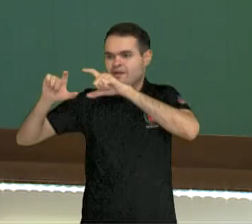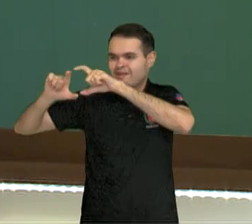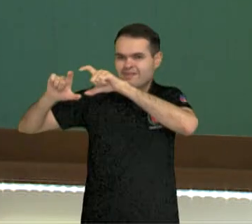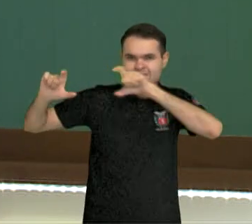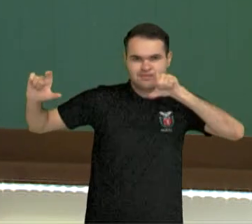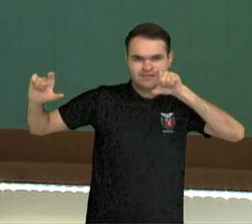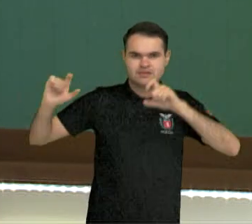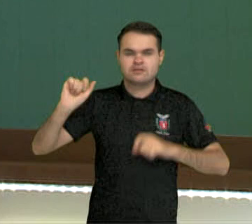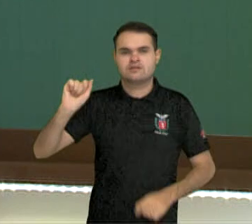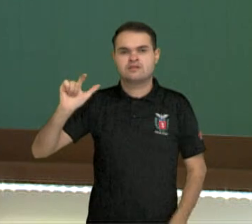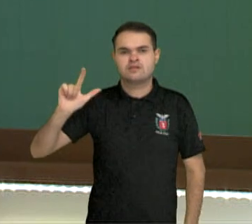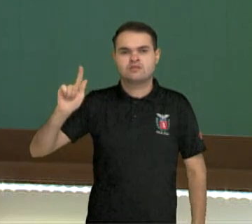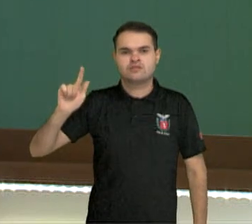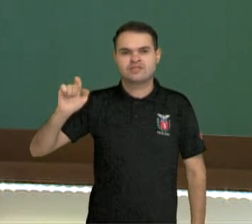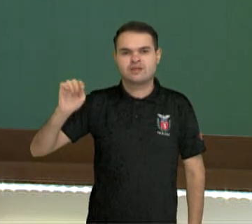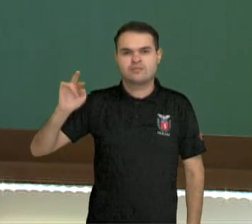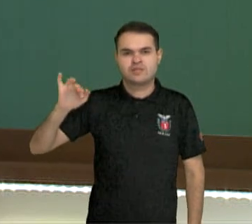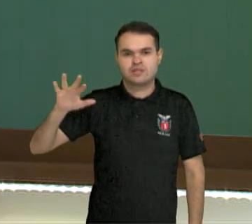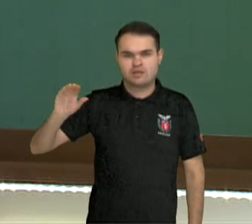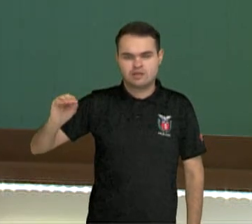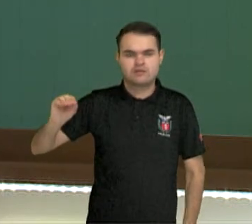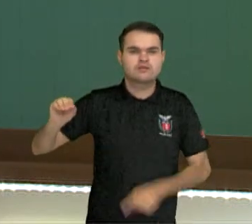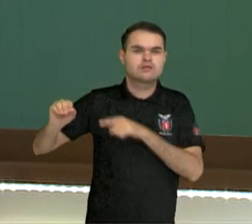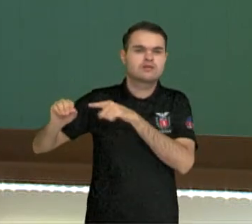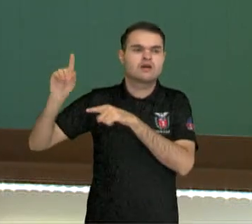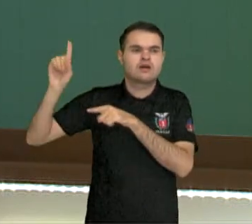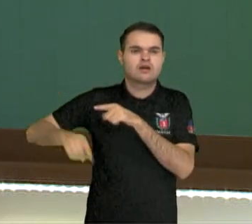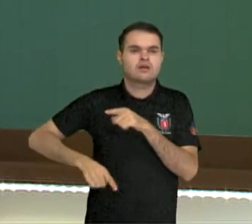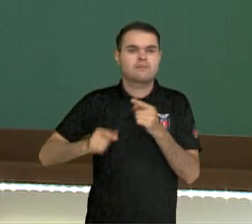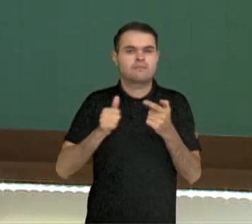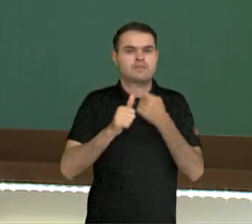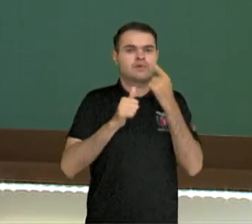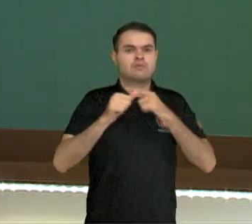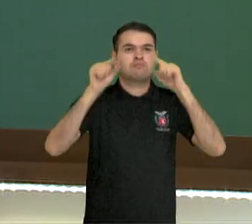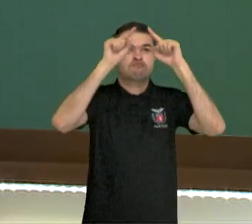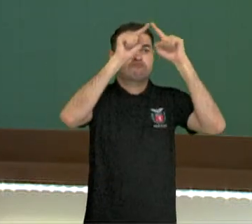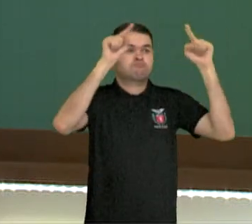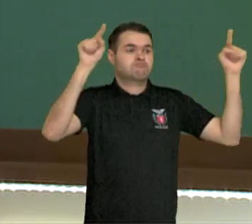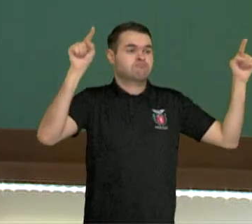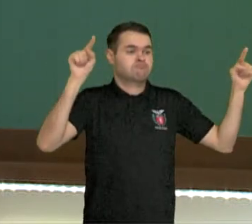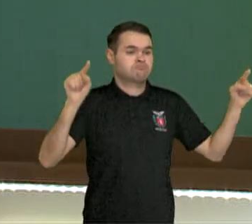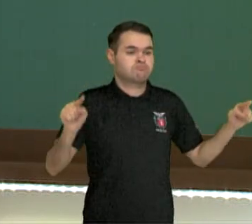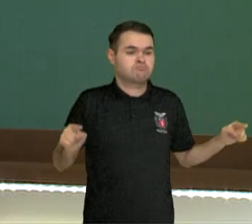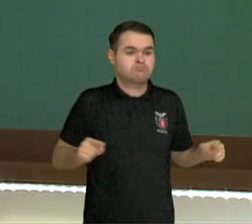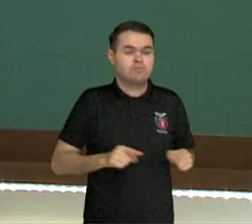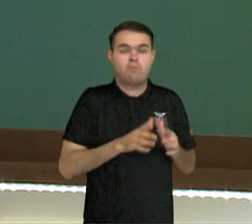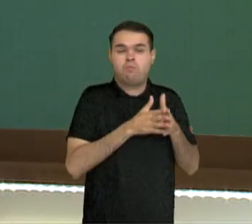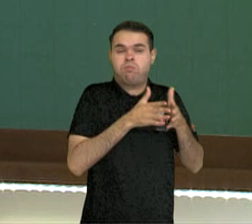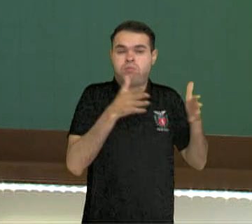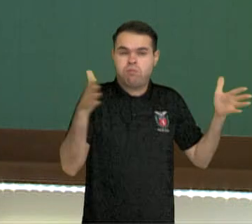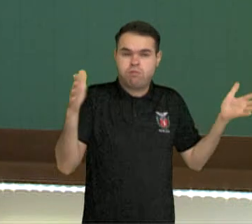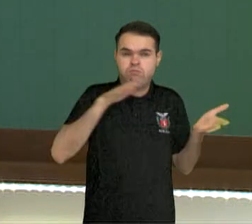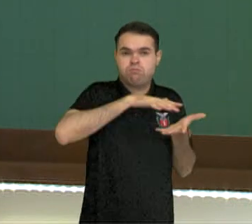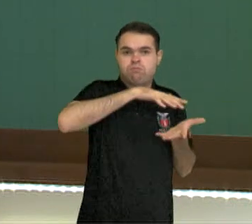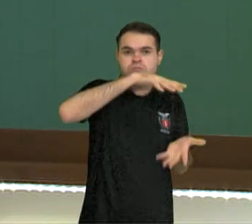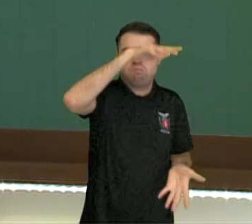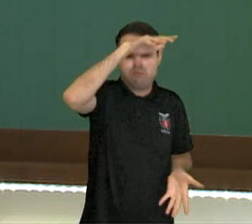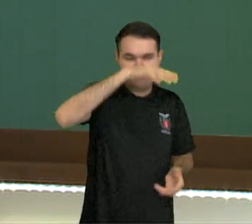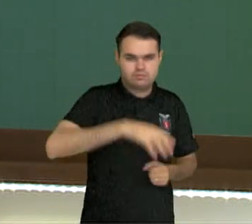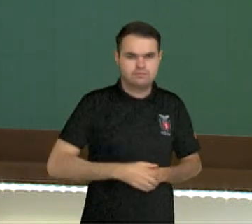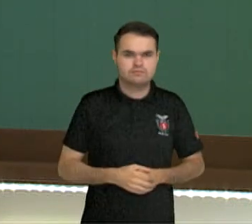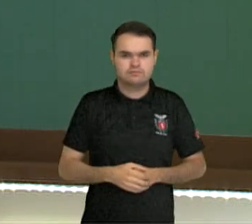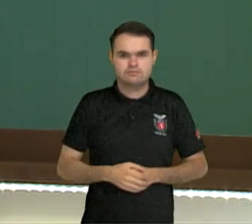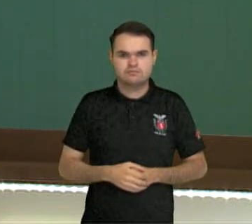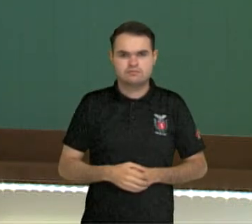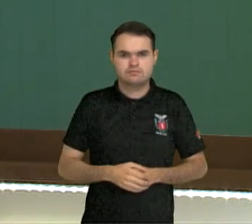junção algébrica, a gente calculou a área desse grandão aqui, ó. Só para vocês verificarem uma questão. Lado